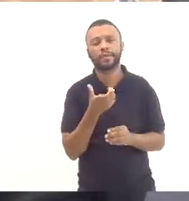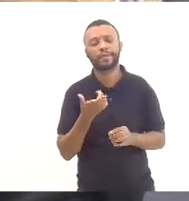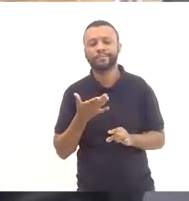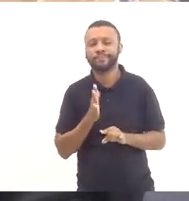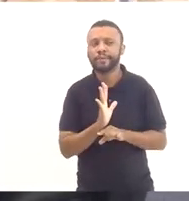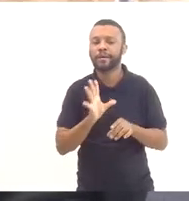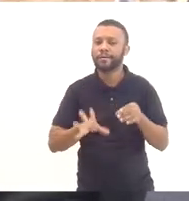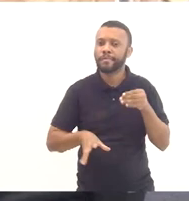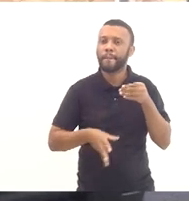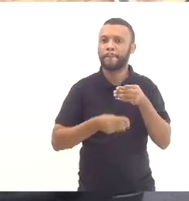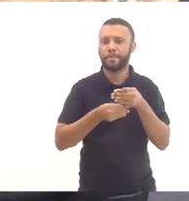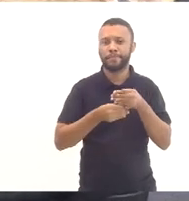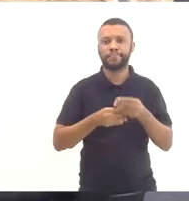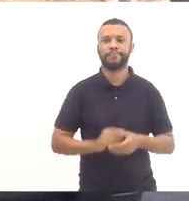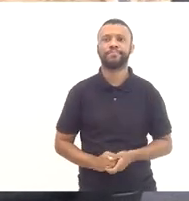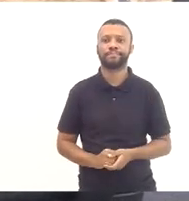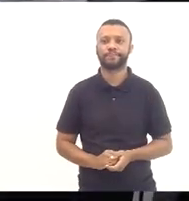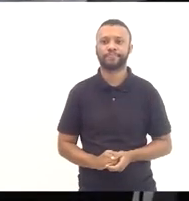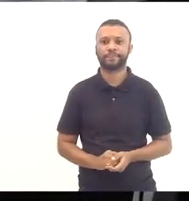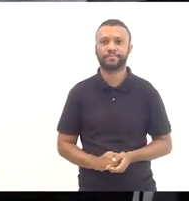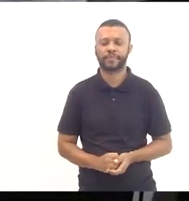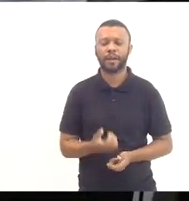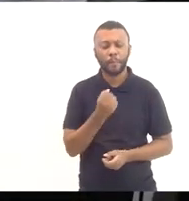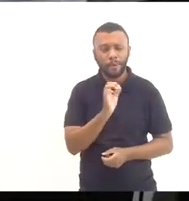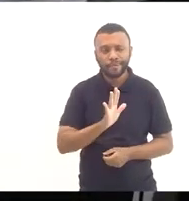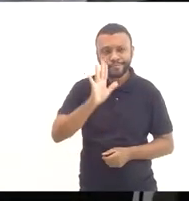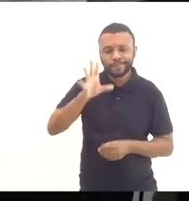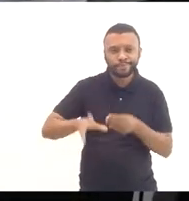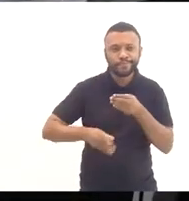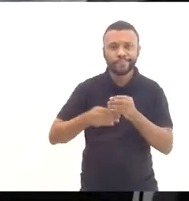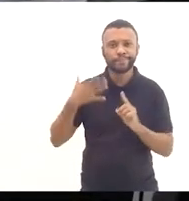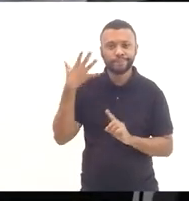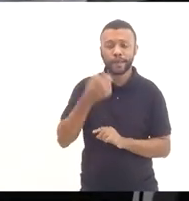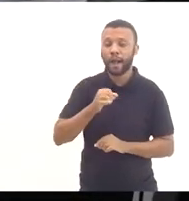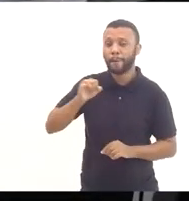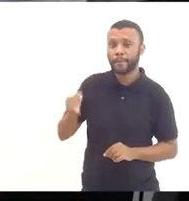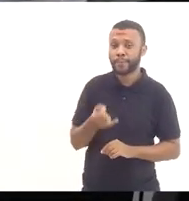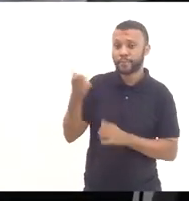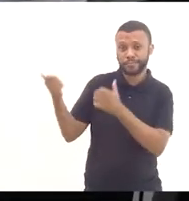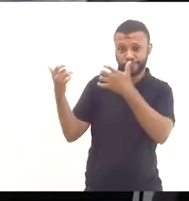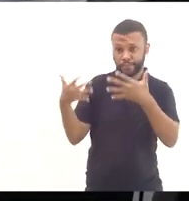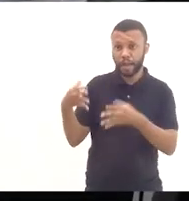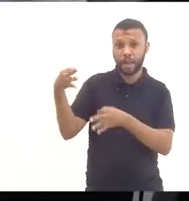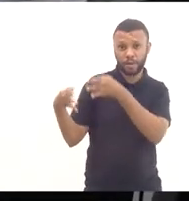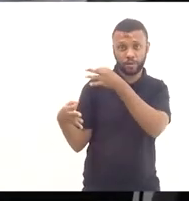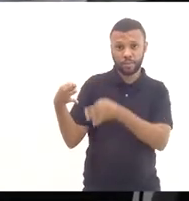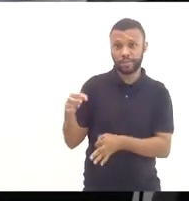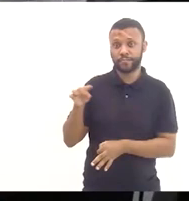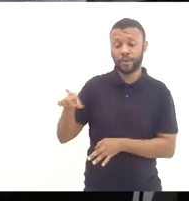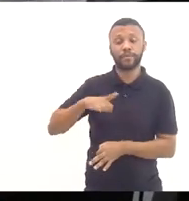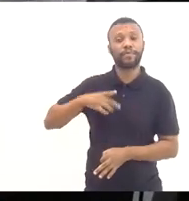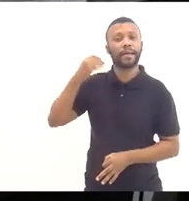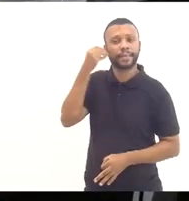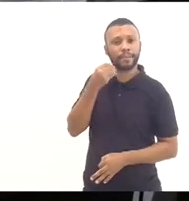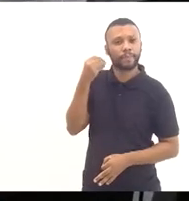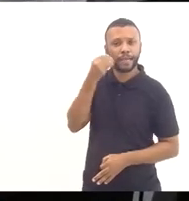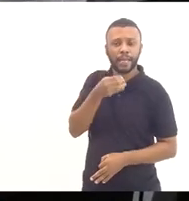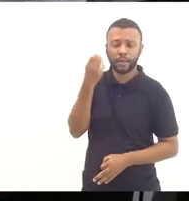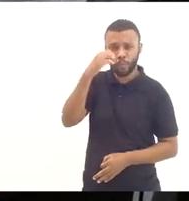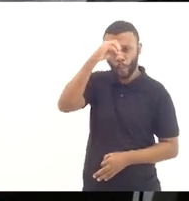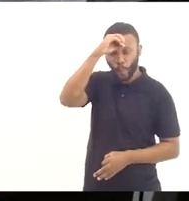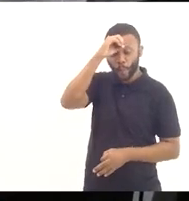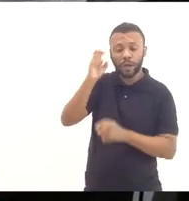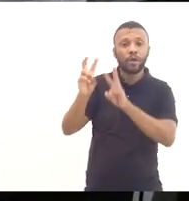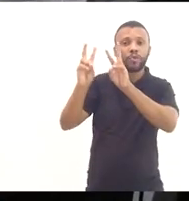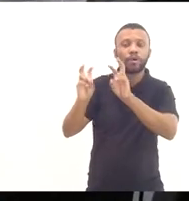fazer a parte Obrigado dois passos a dar uma palavrinha aproveitando que a juíza falou eu tive essa experiência eu nem